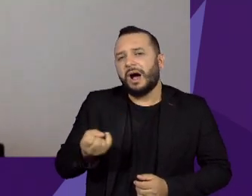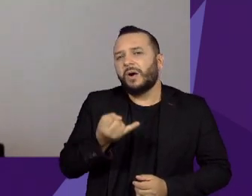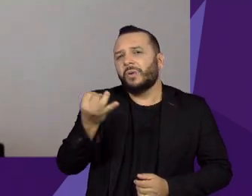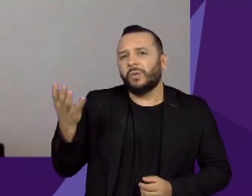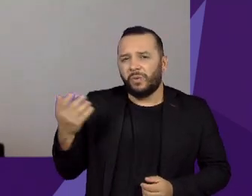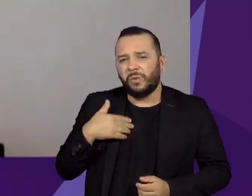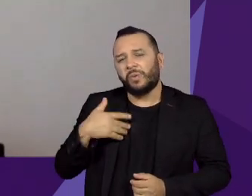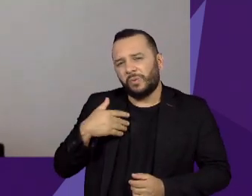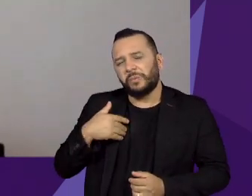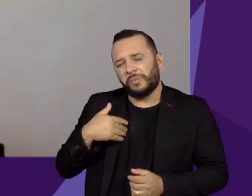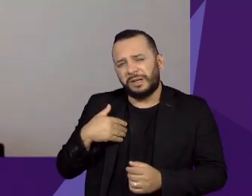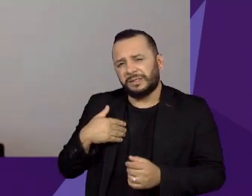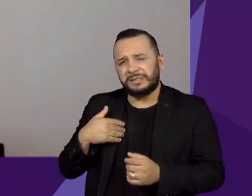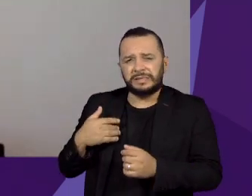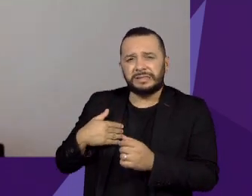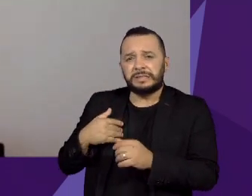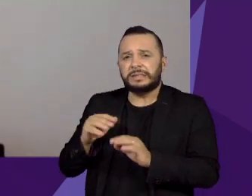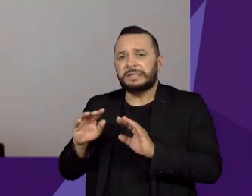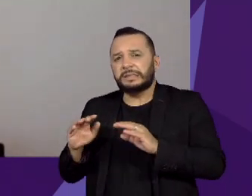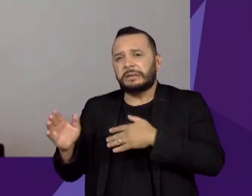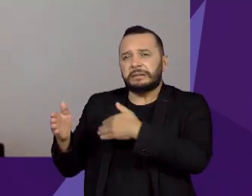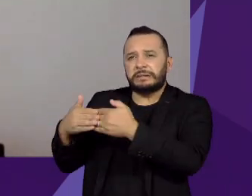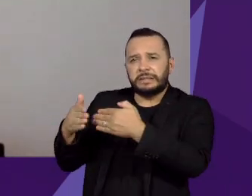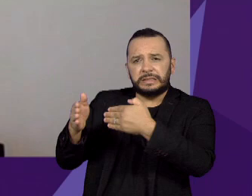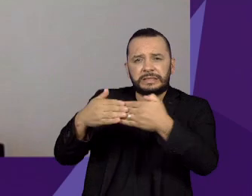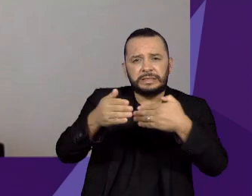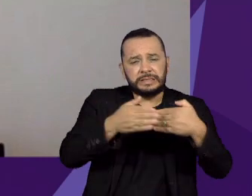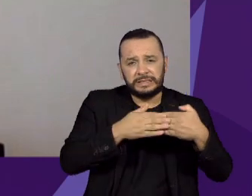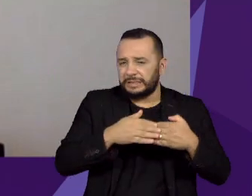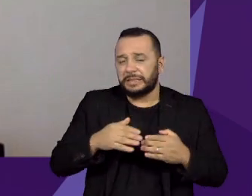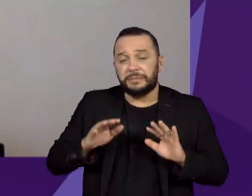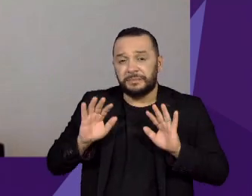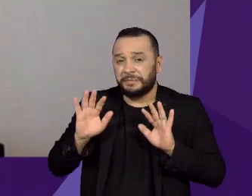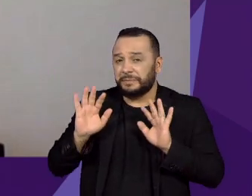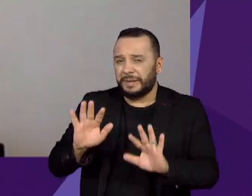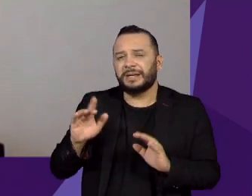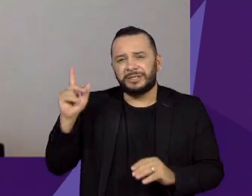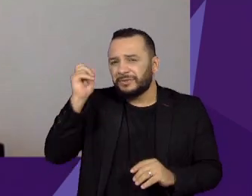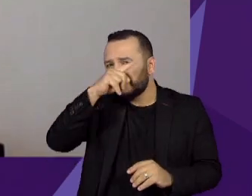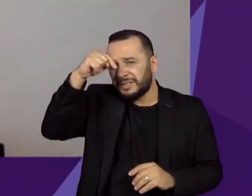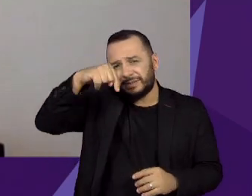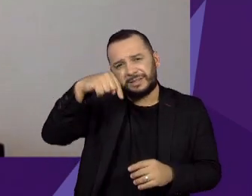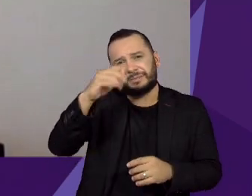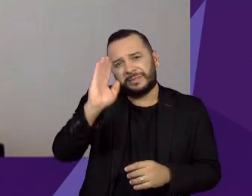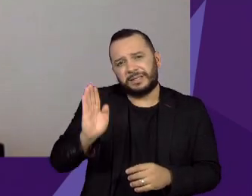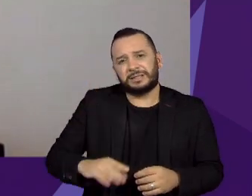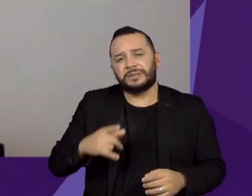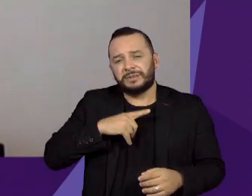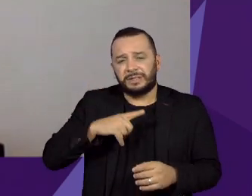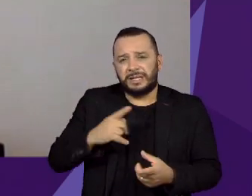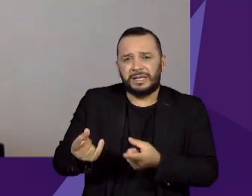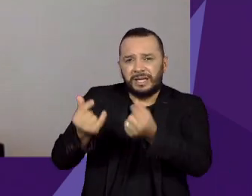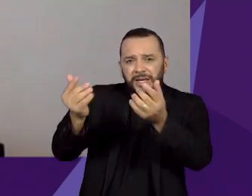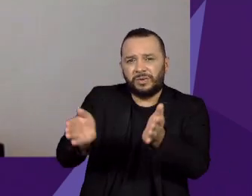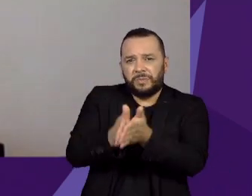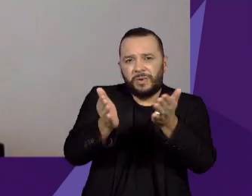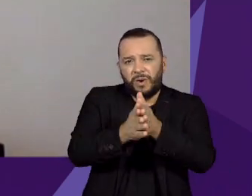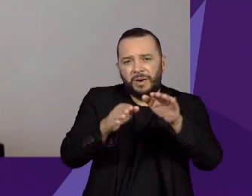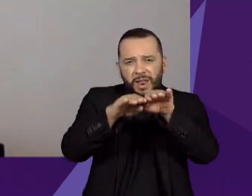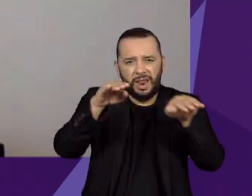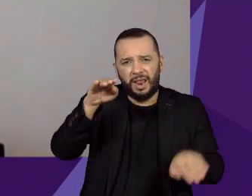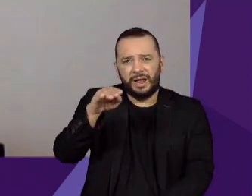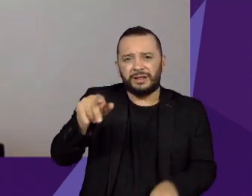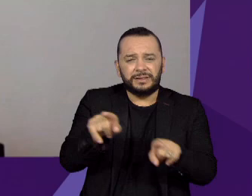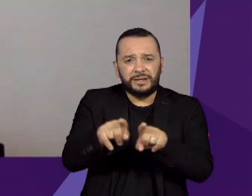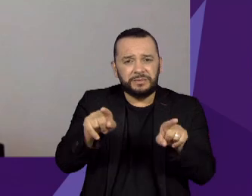não fizemos aquilo. E é difícil mesmo para um país com tantas inequidades, tantas diferenças sociais, tantos dramas de